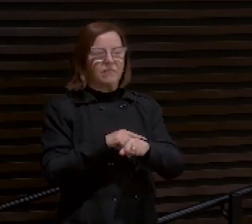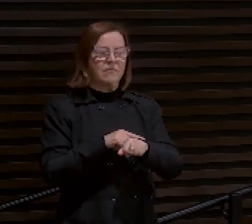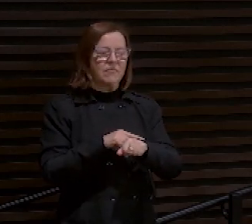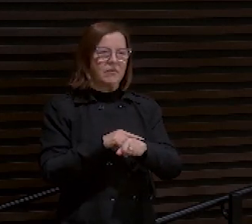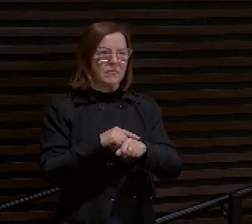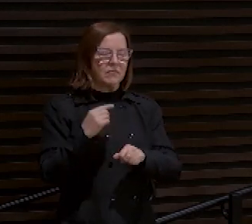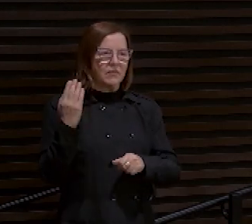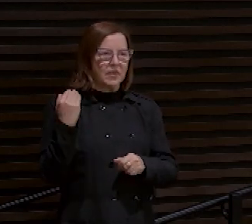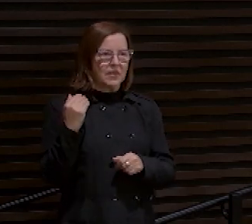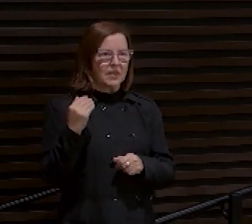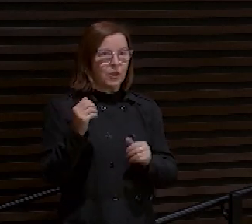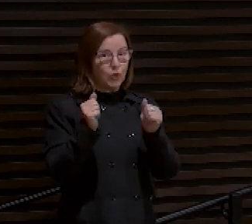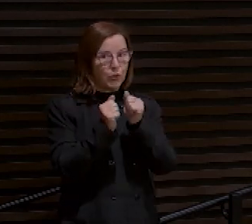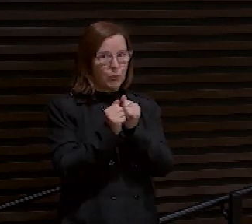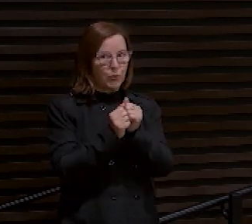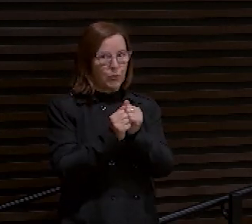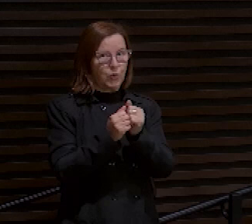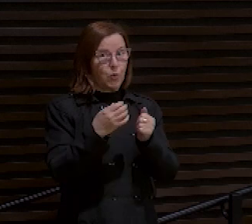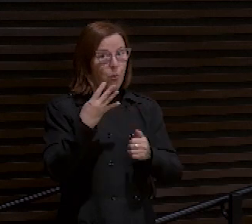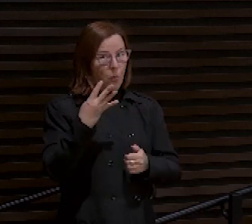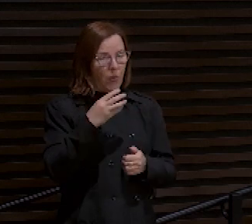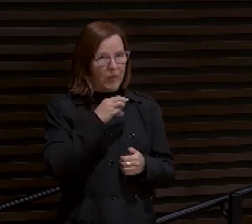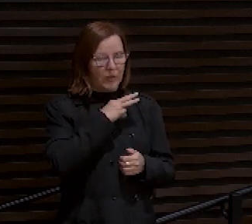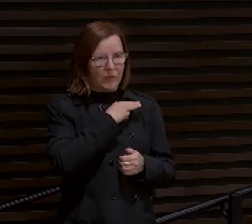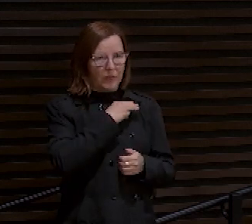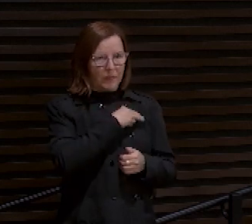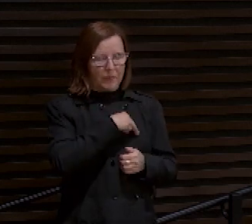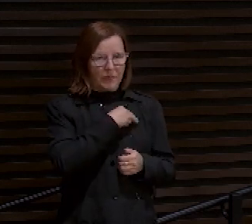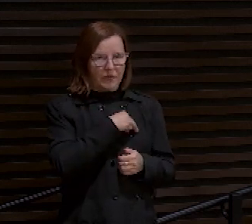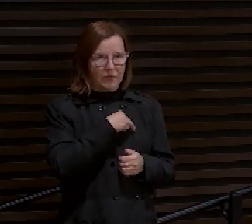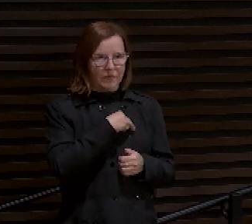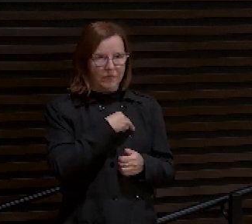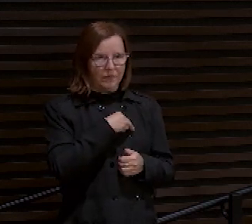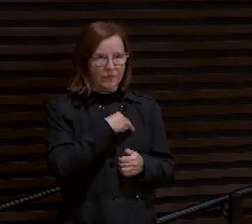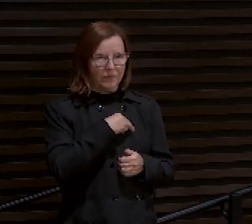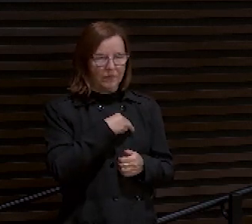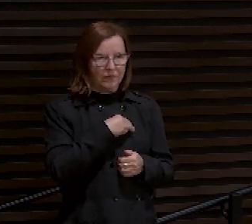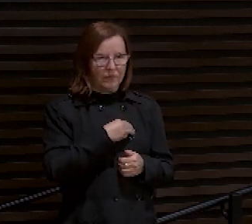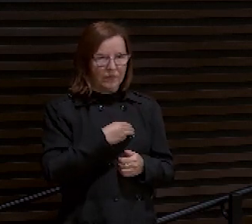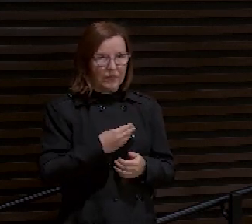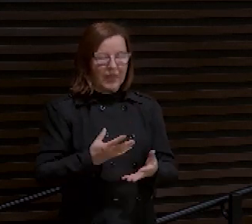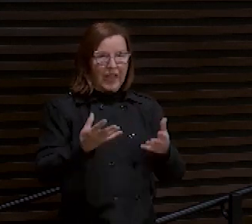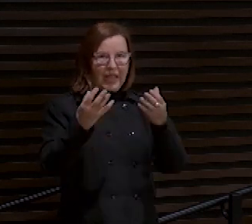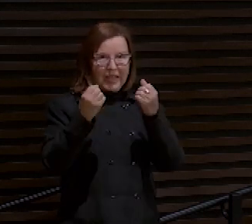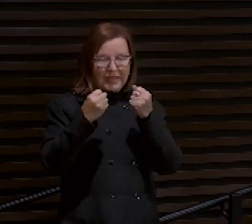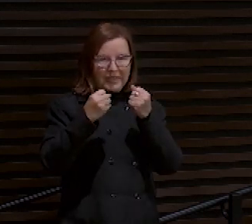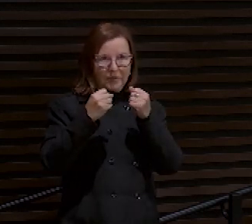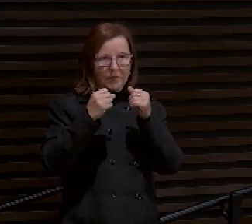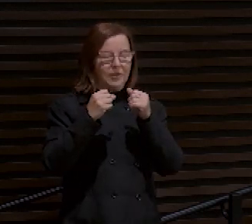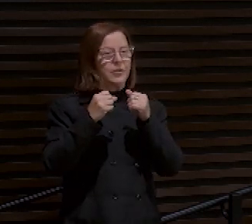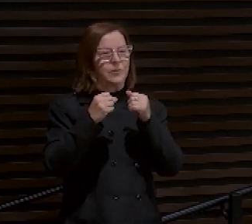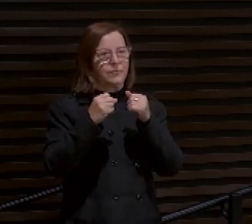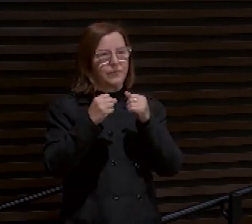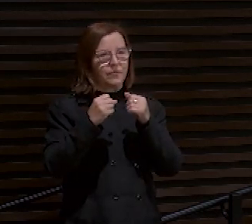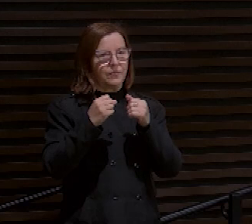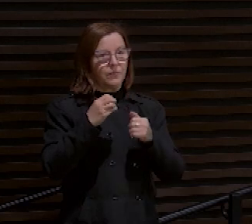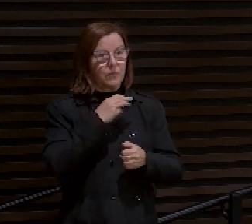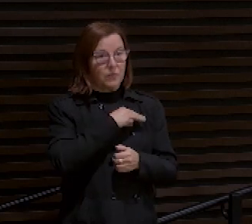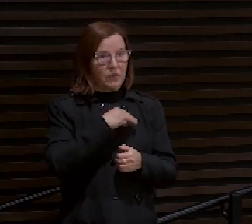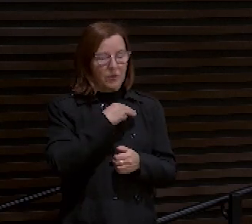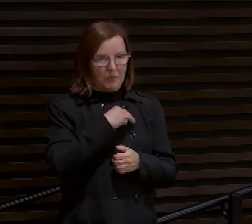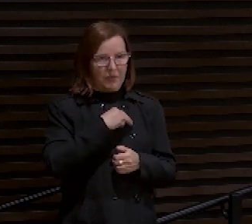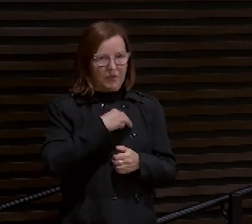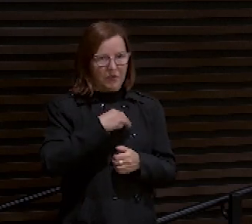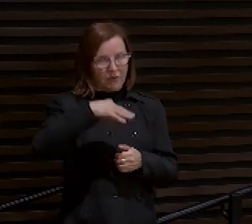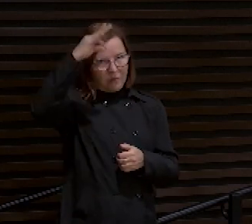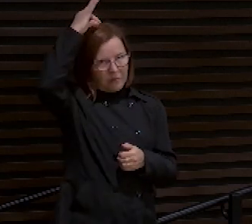4 missionários, receberam um encargo do Espírito Santo de evangelizar uma tribo